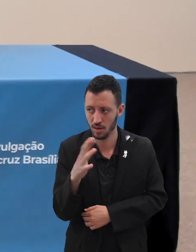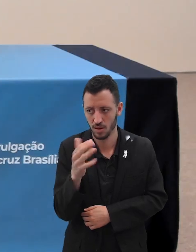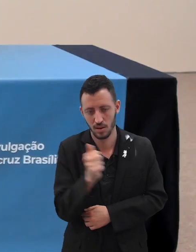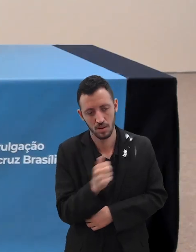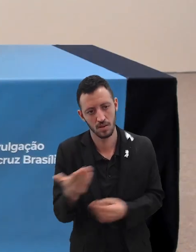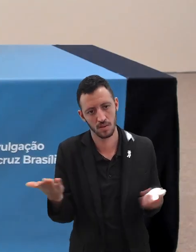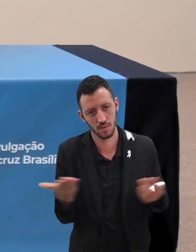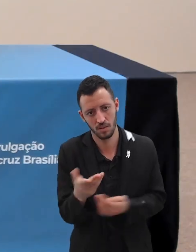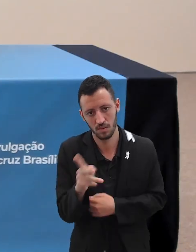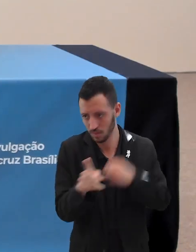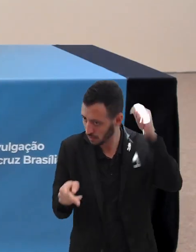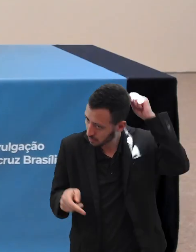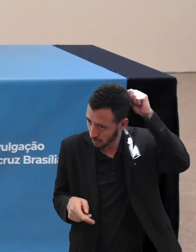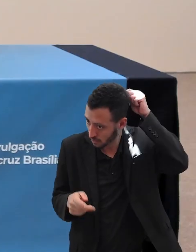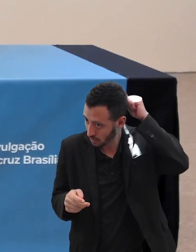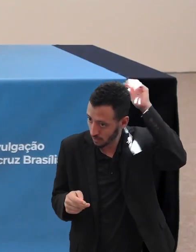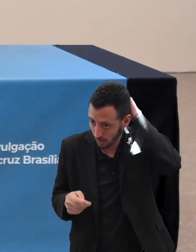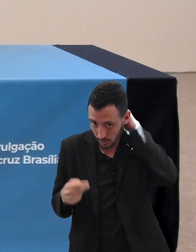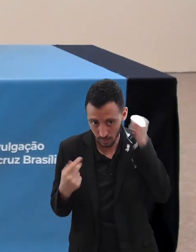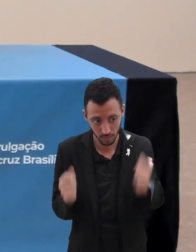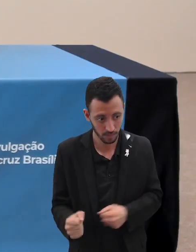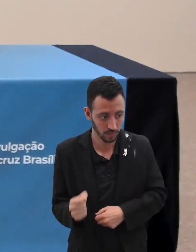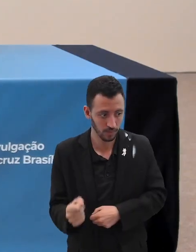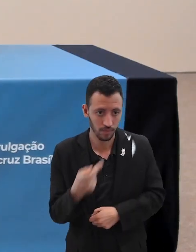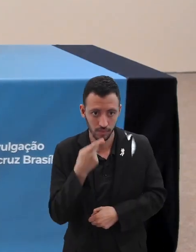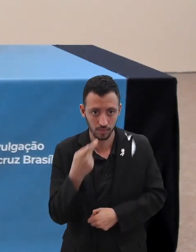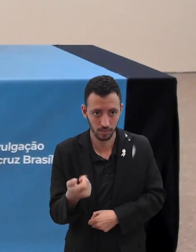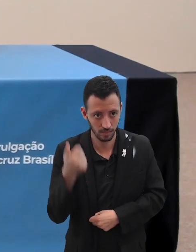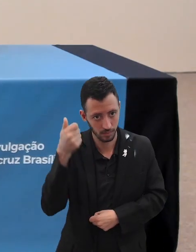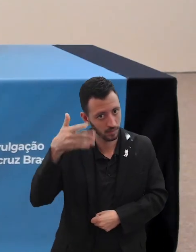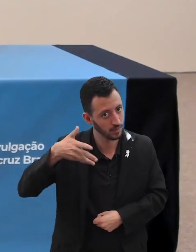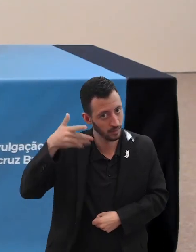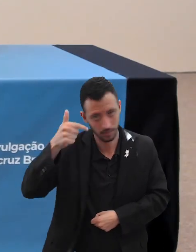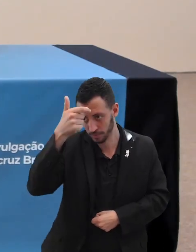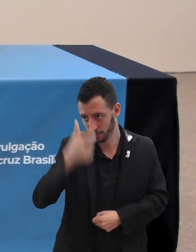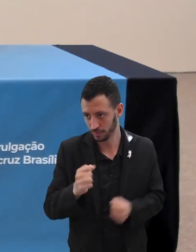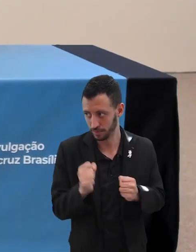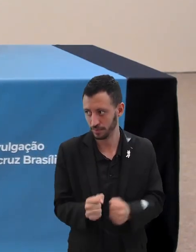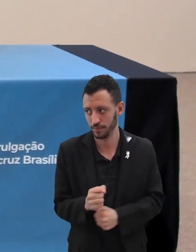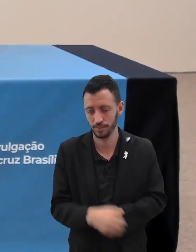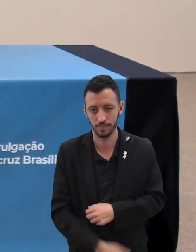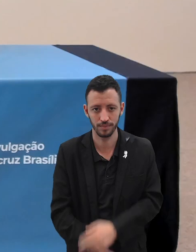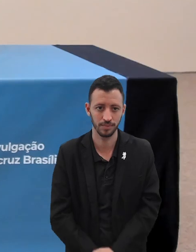Então, professor Wilson Bueno, pode ligar a sua câmera para receber a sua audiodescrição também.